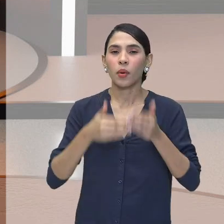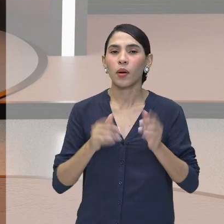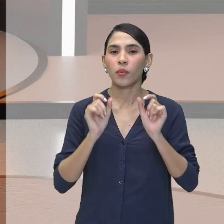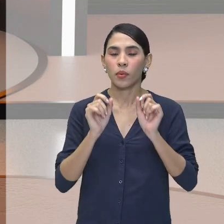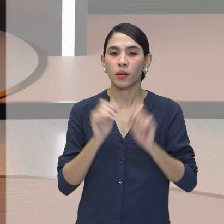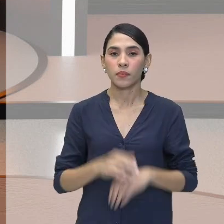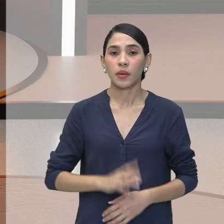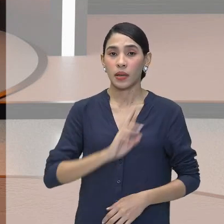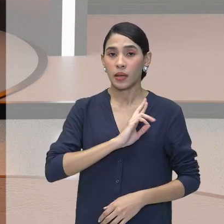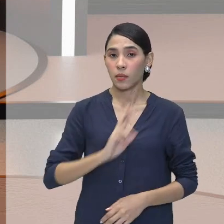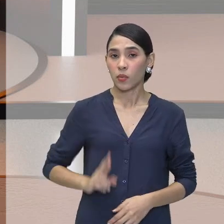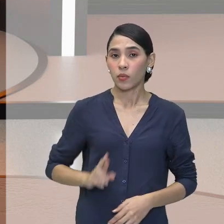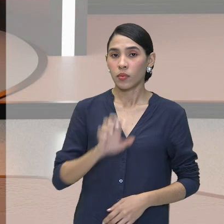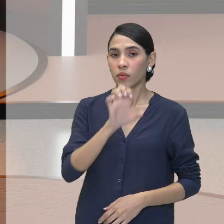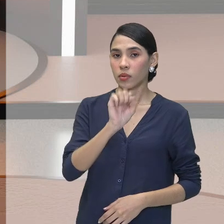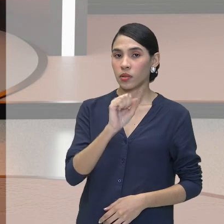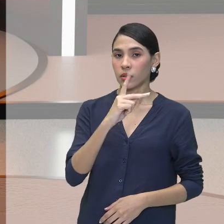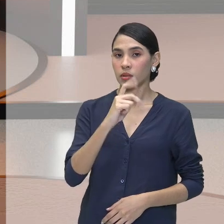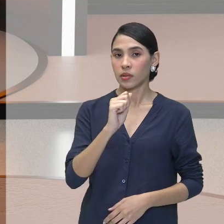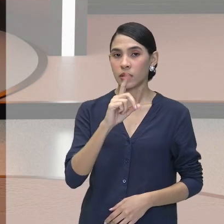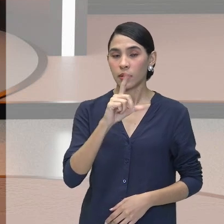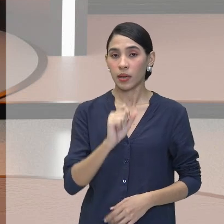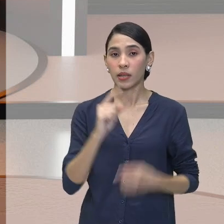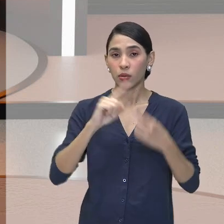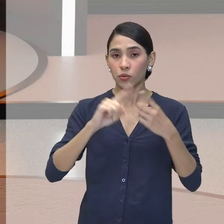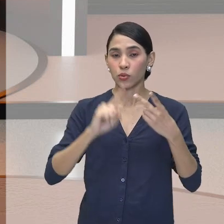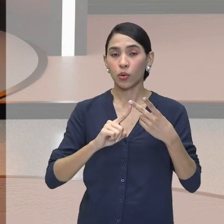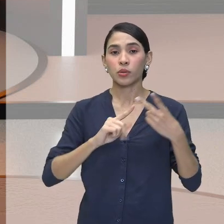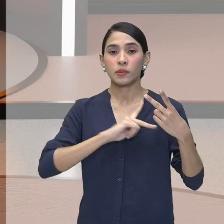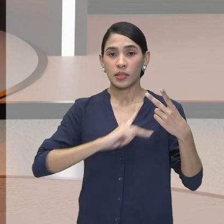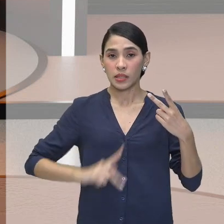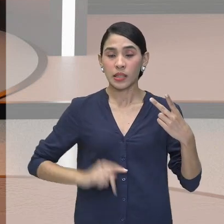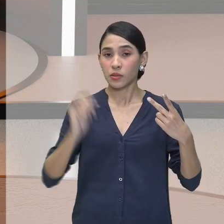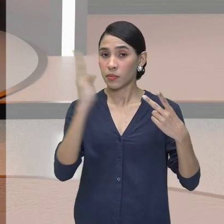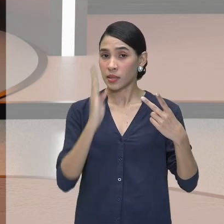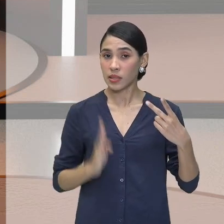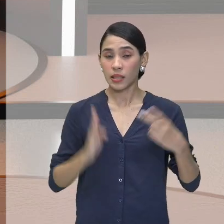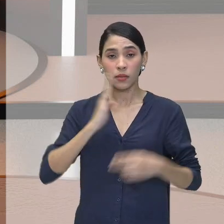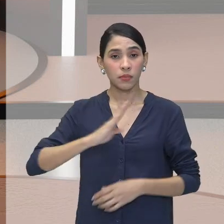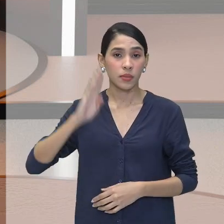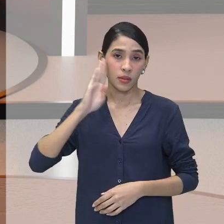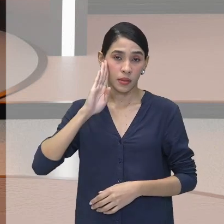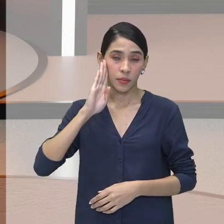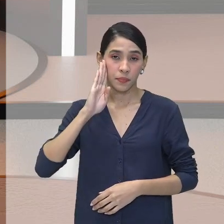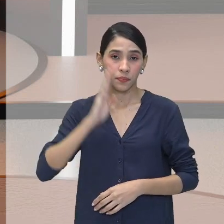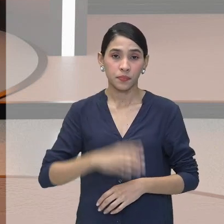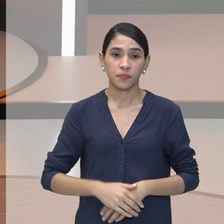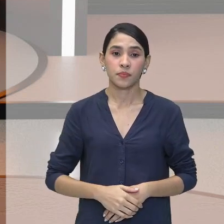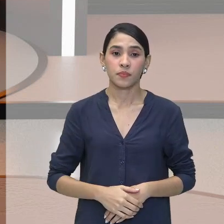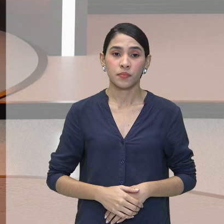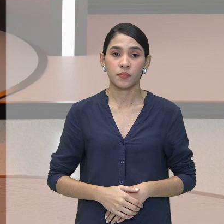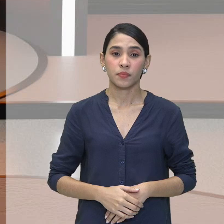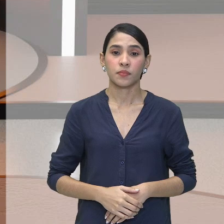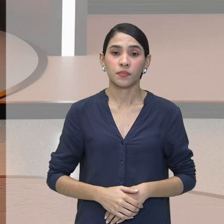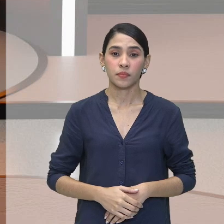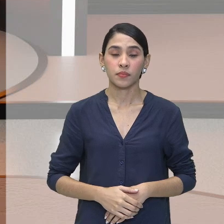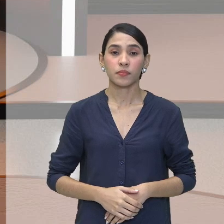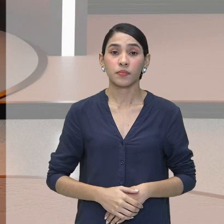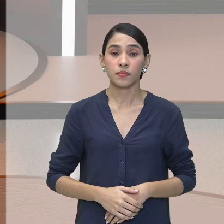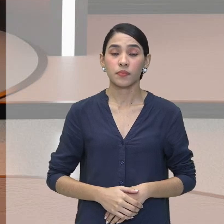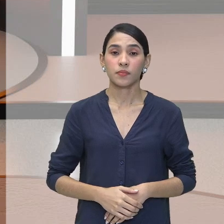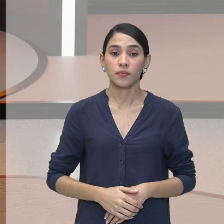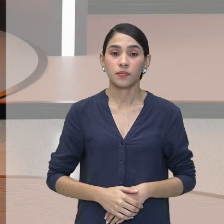chamada República da Espada, que são os dois presidentes brasileiros, os dois primeiros presidentes do Brasil, que eram